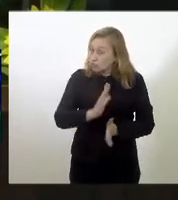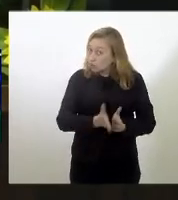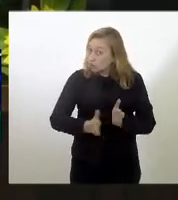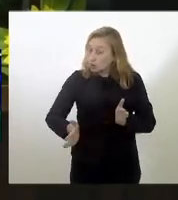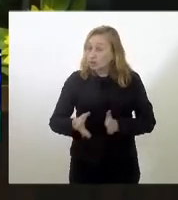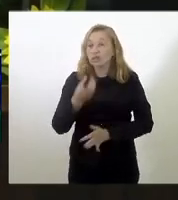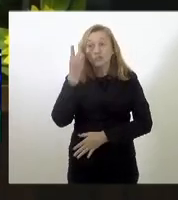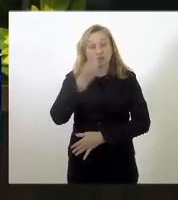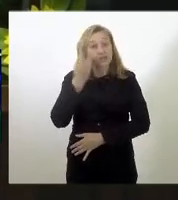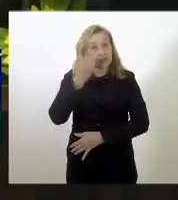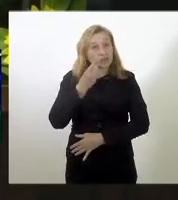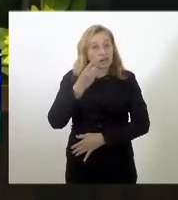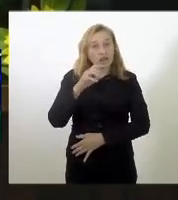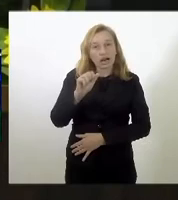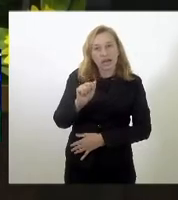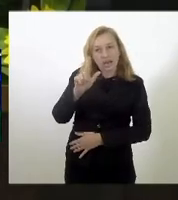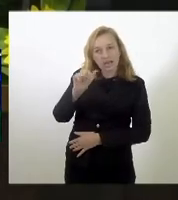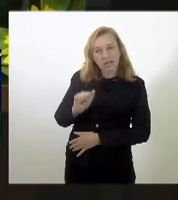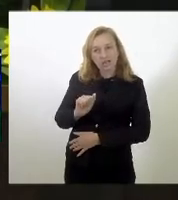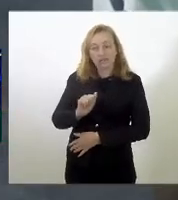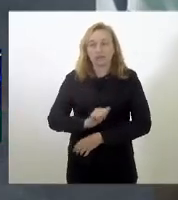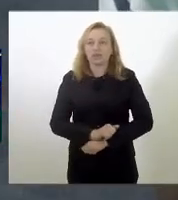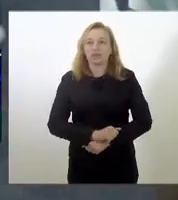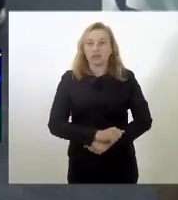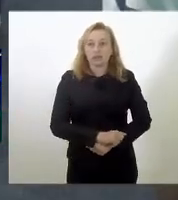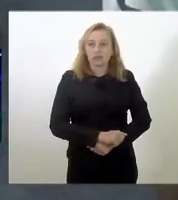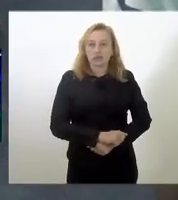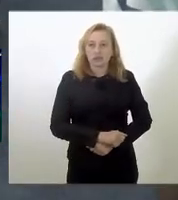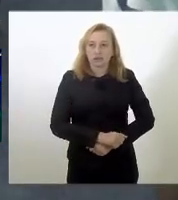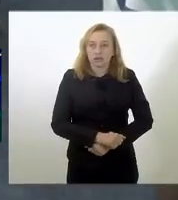deputada Alana.